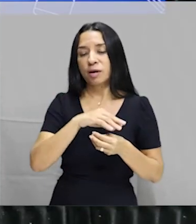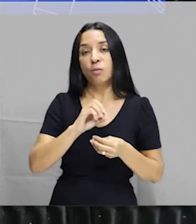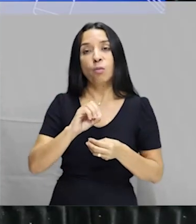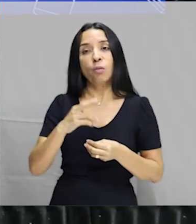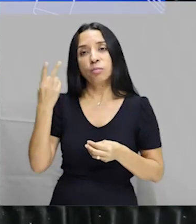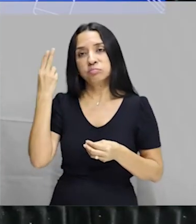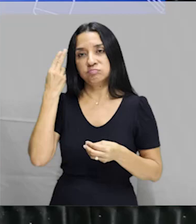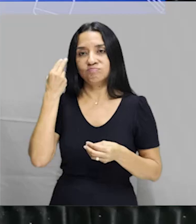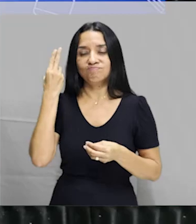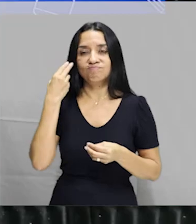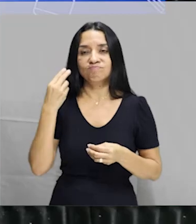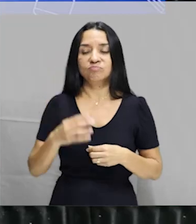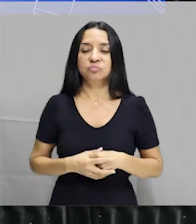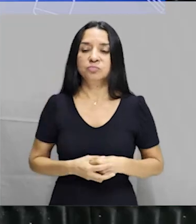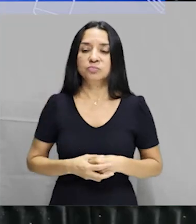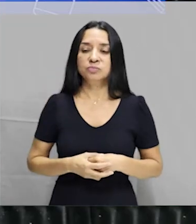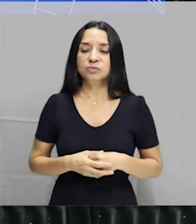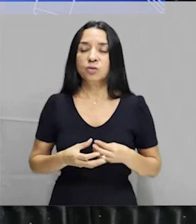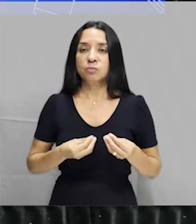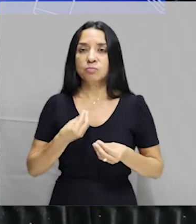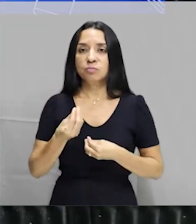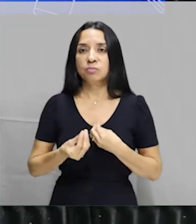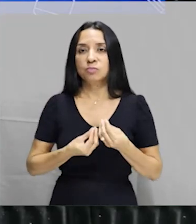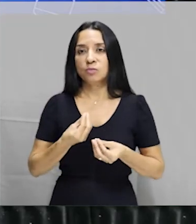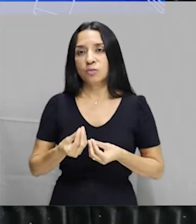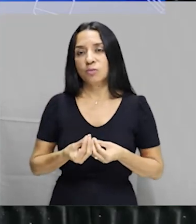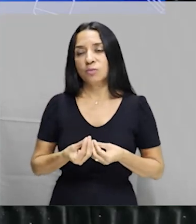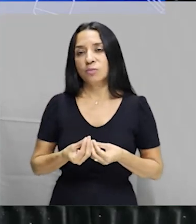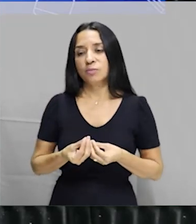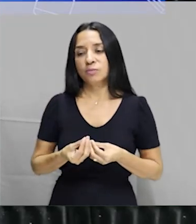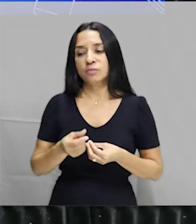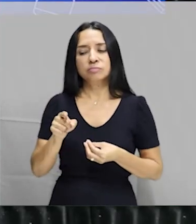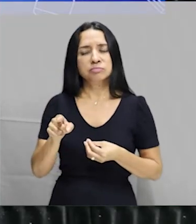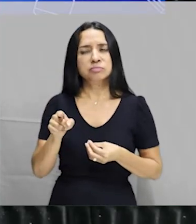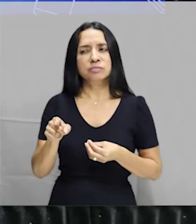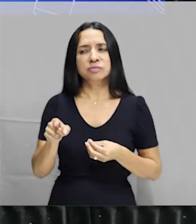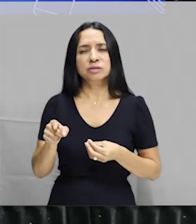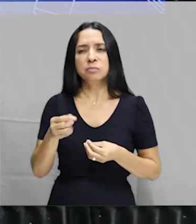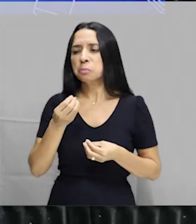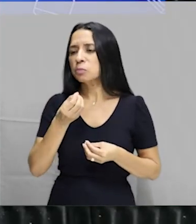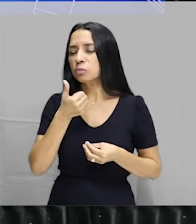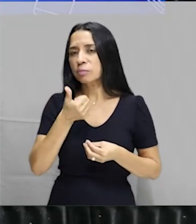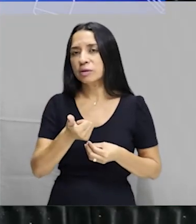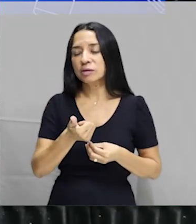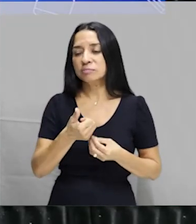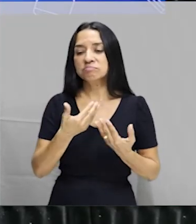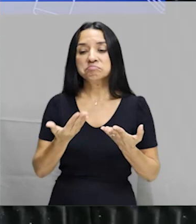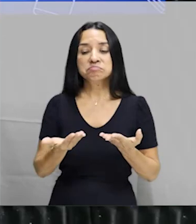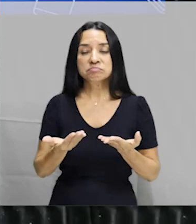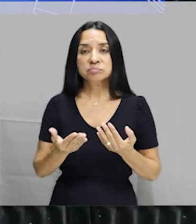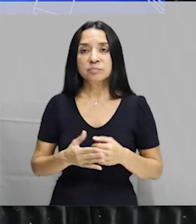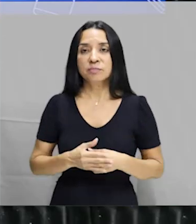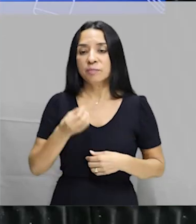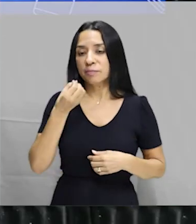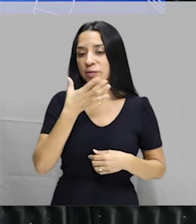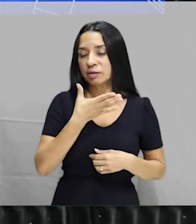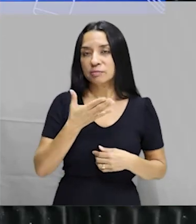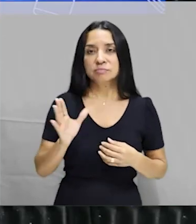Então, como estás usted, né? Como levar?